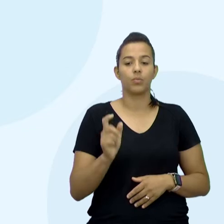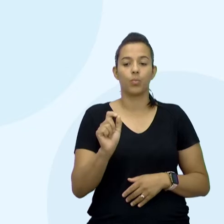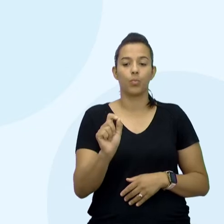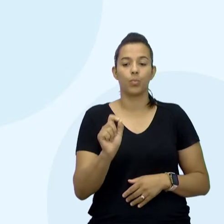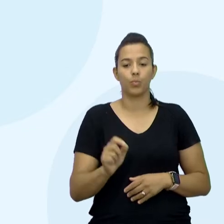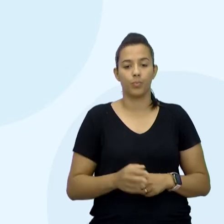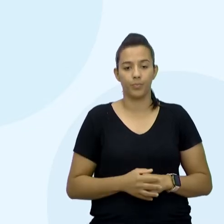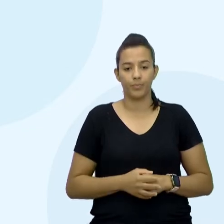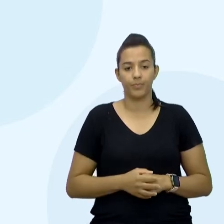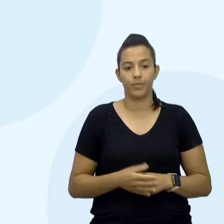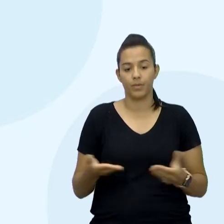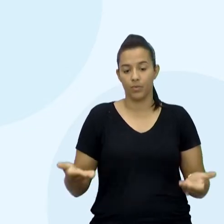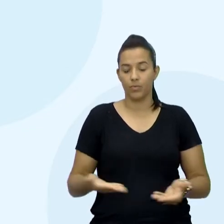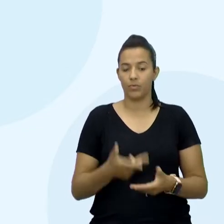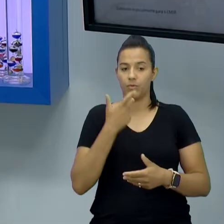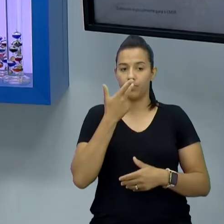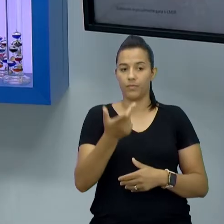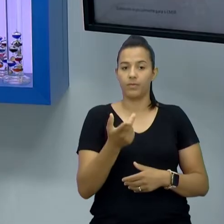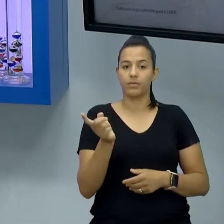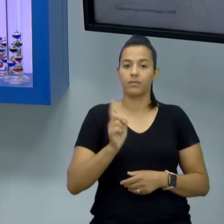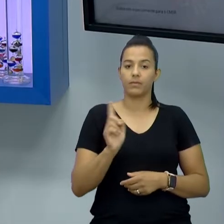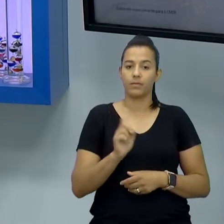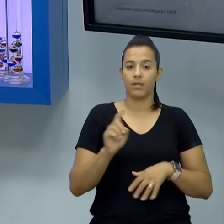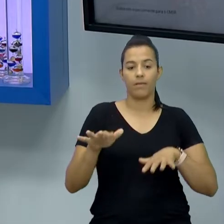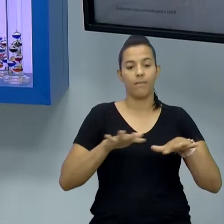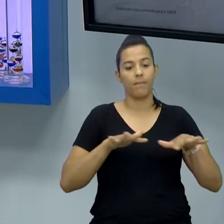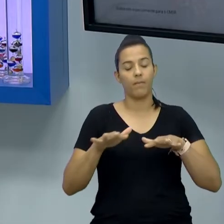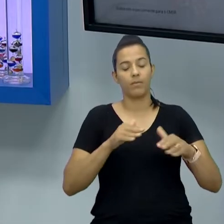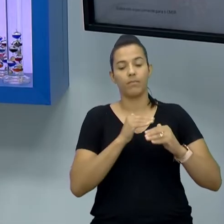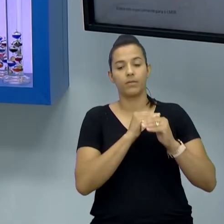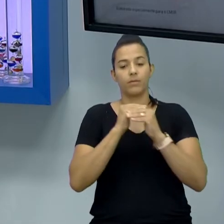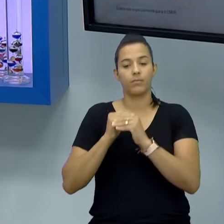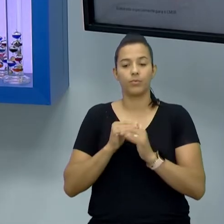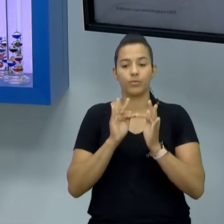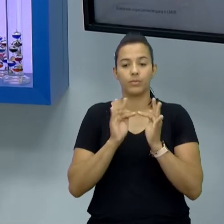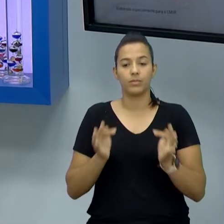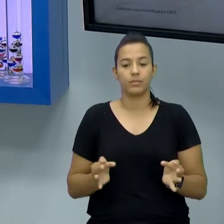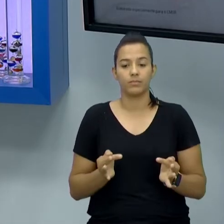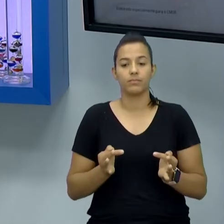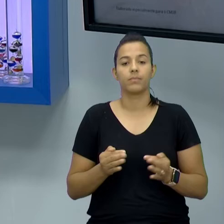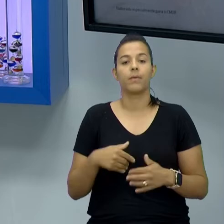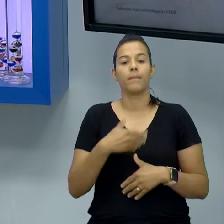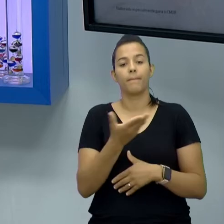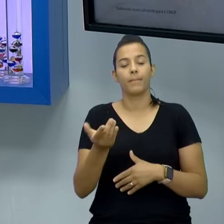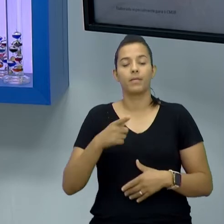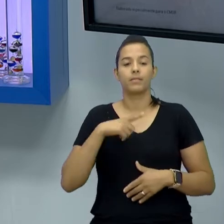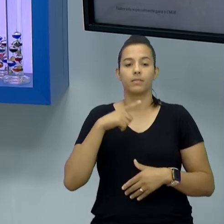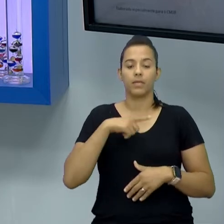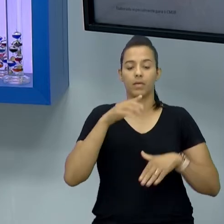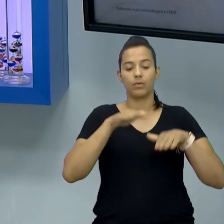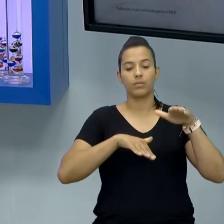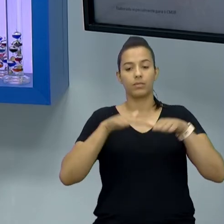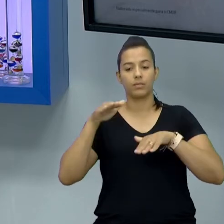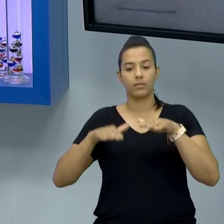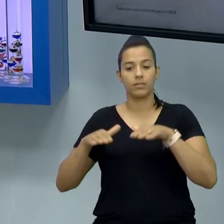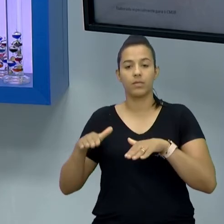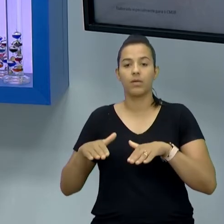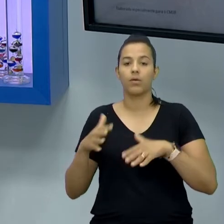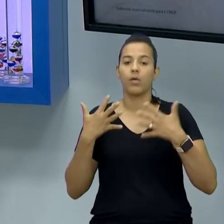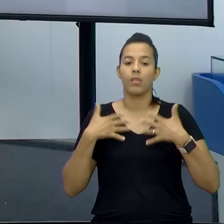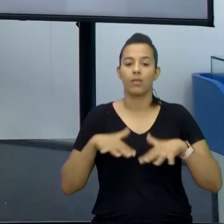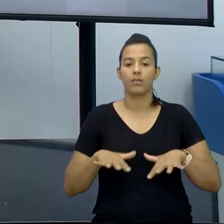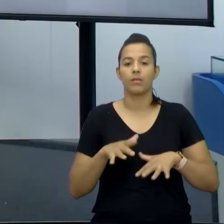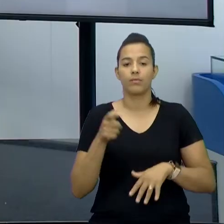Porque eu não falei disso nessa aula, né? Eu falei de movimento harmônico simples. Mas existe um tipo de oscilação que não é natural, uma